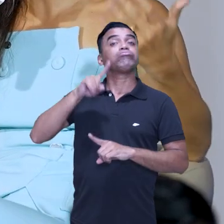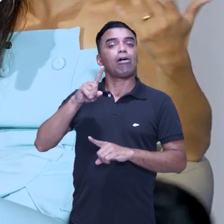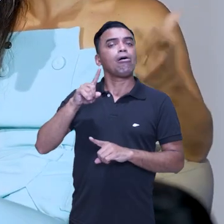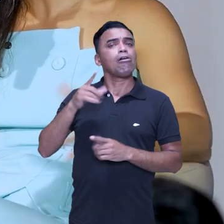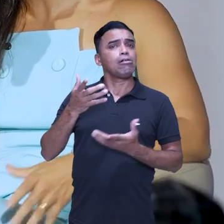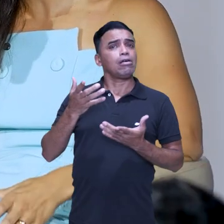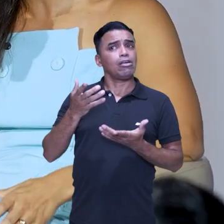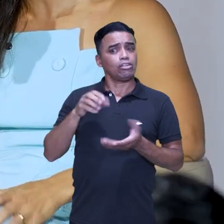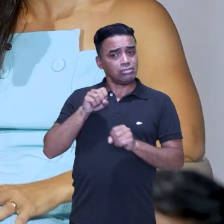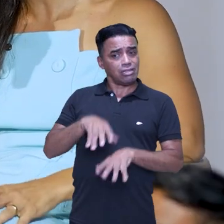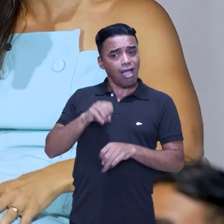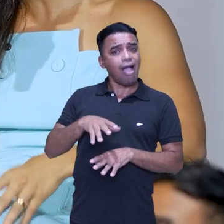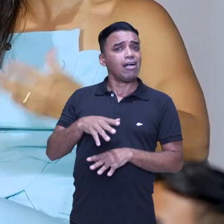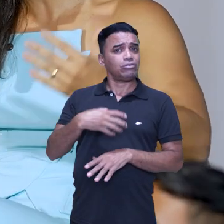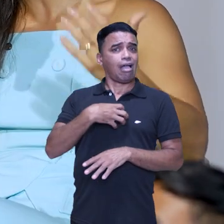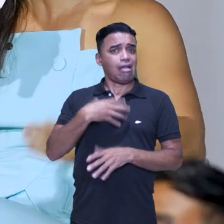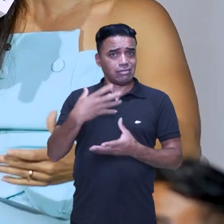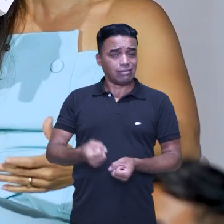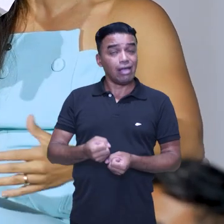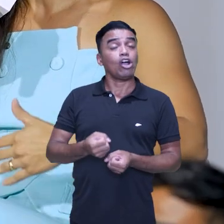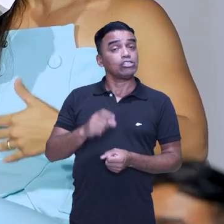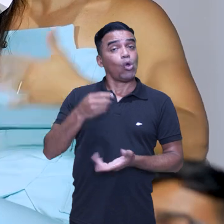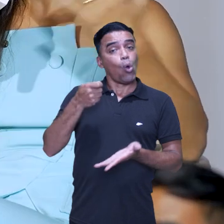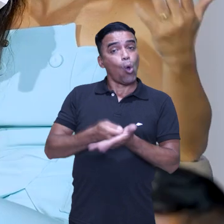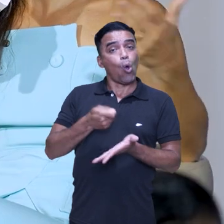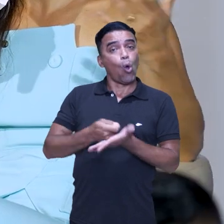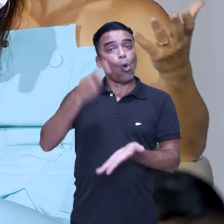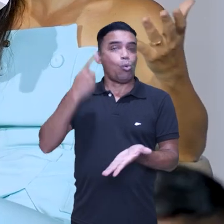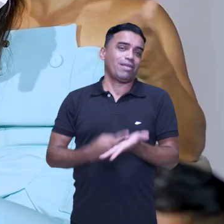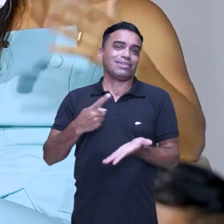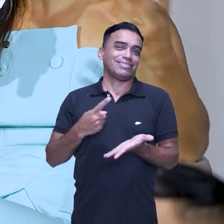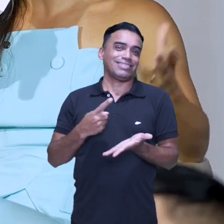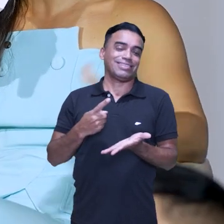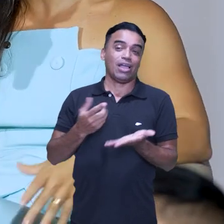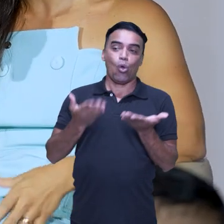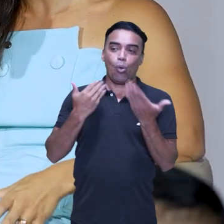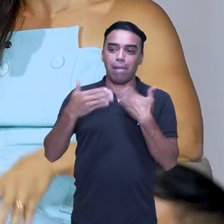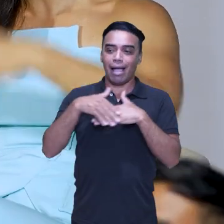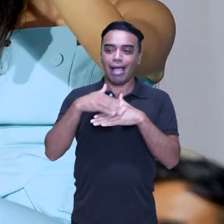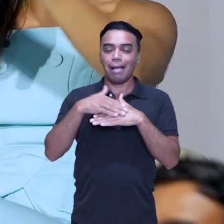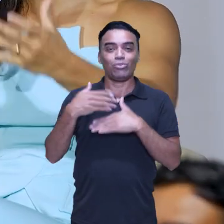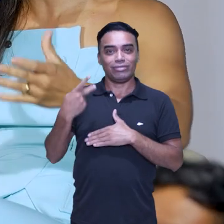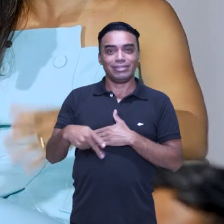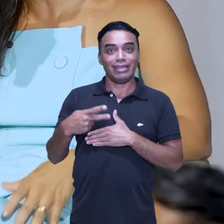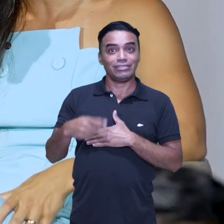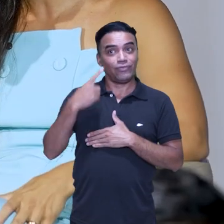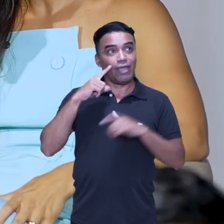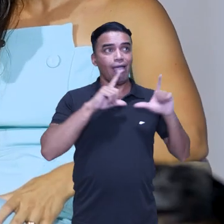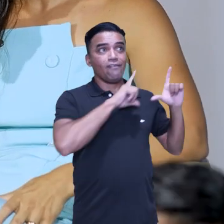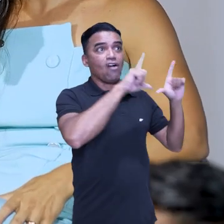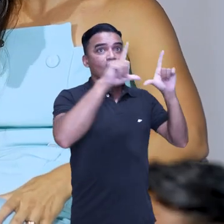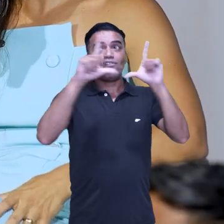Se nós somos ensinados dessa forma, nós temos o dever, né? Quando a gente sai de um bate-papo desse, quando a gente vê uma